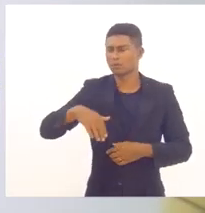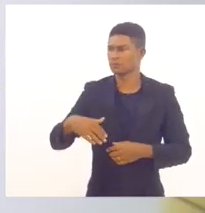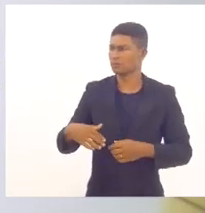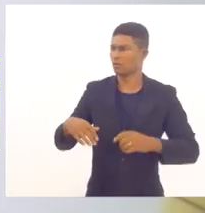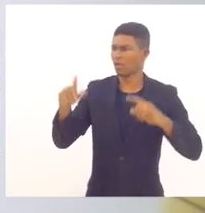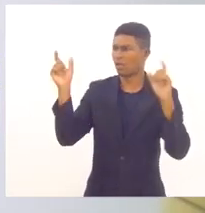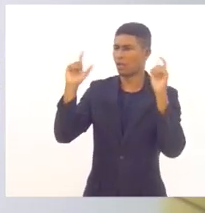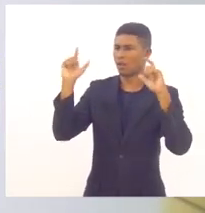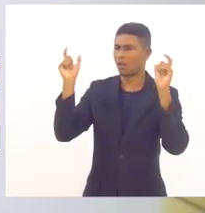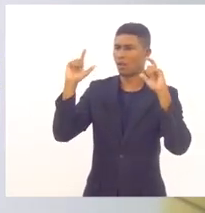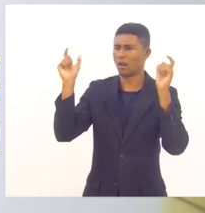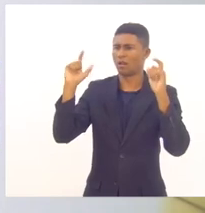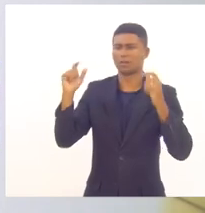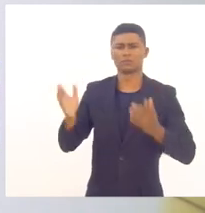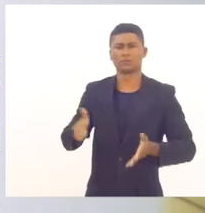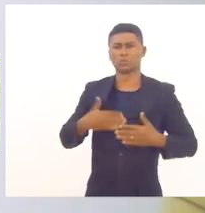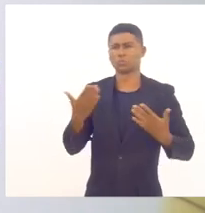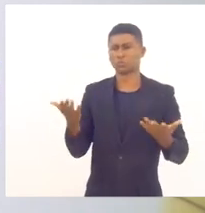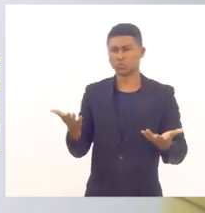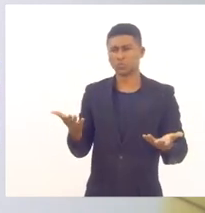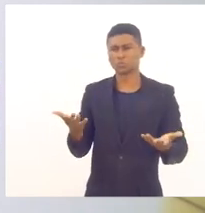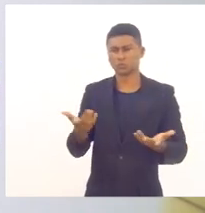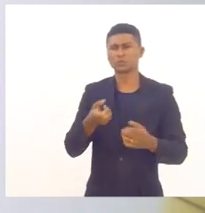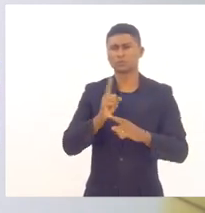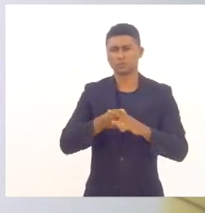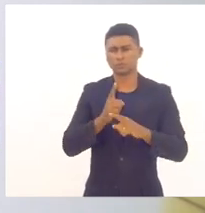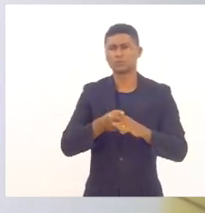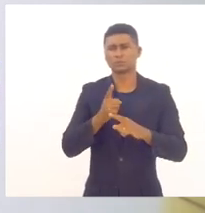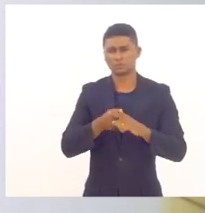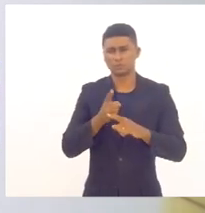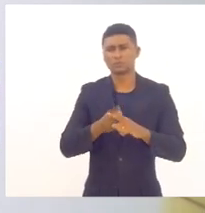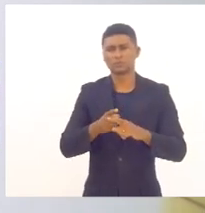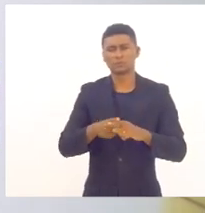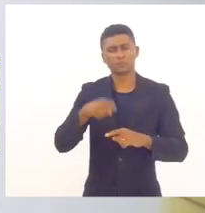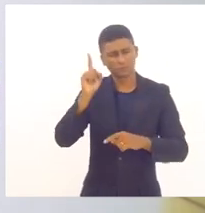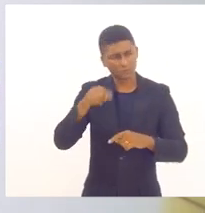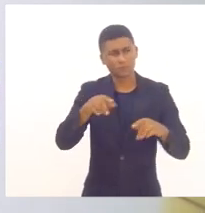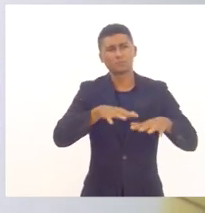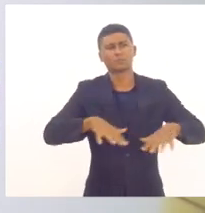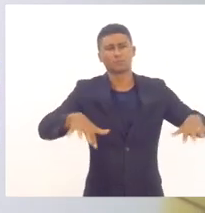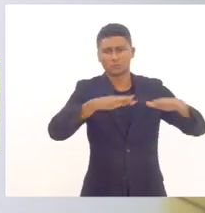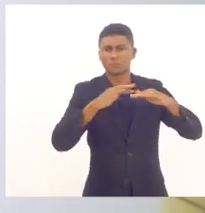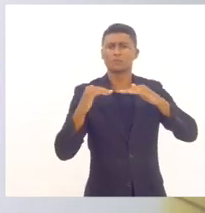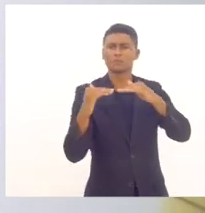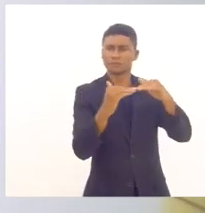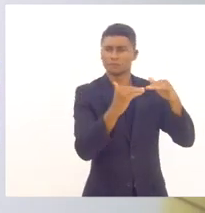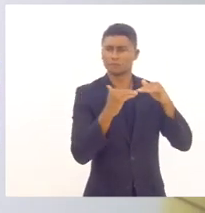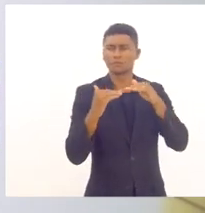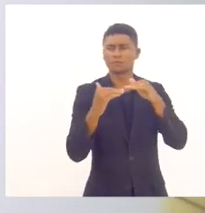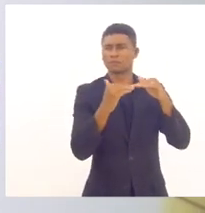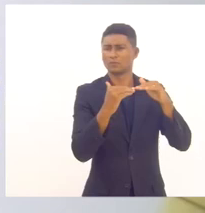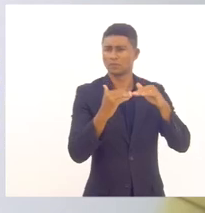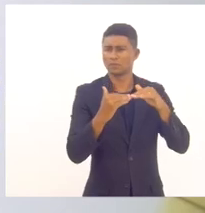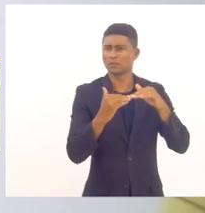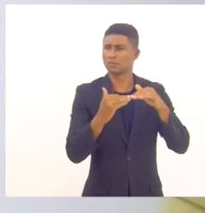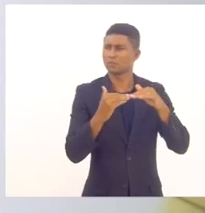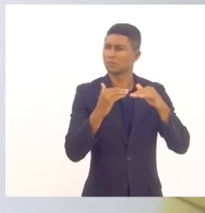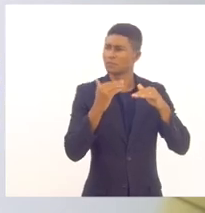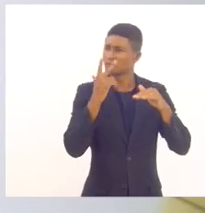fala, porque é uma unicidade de pensar contrário ao que foi dito